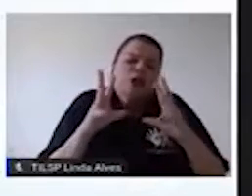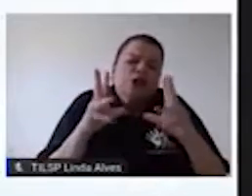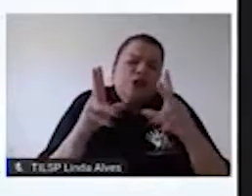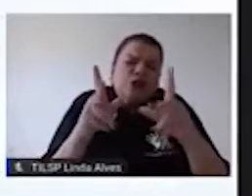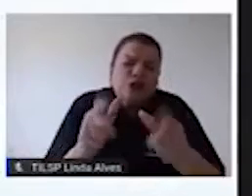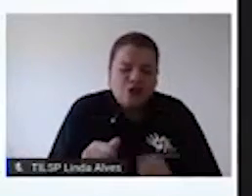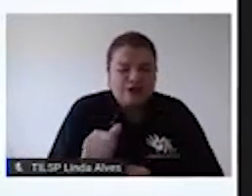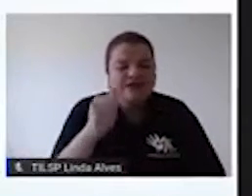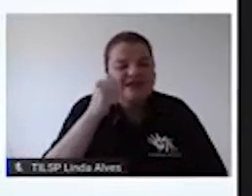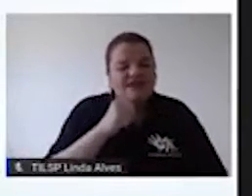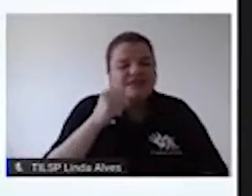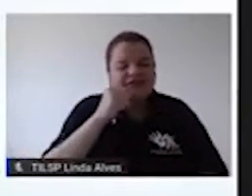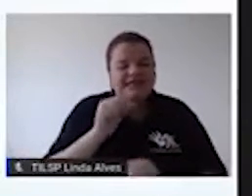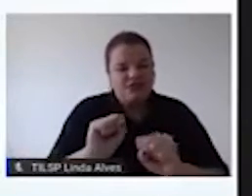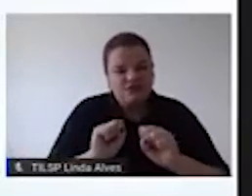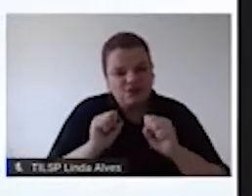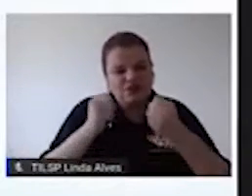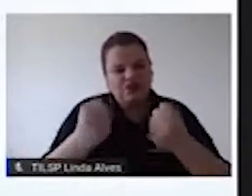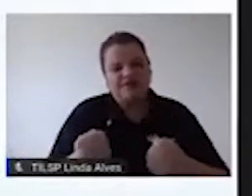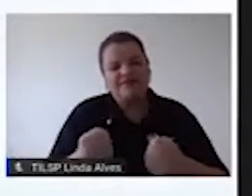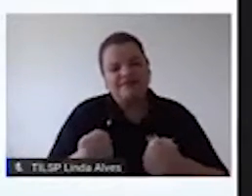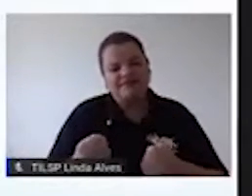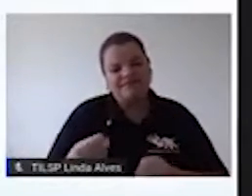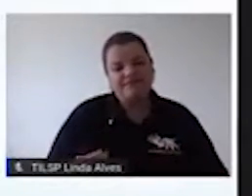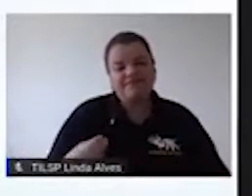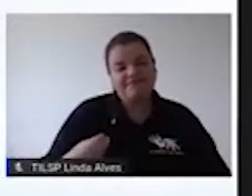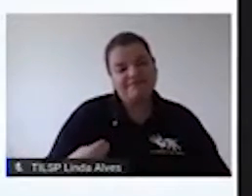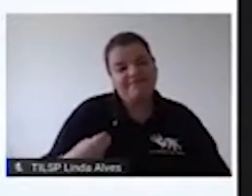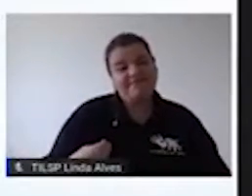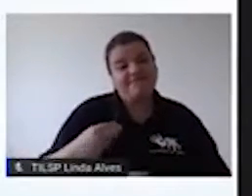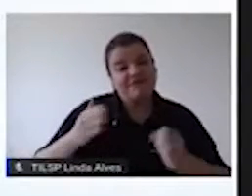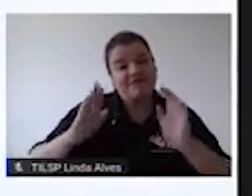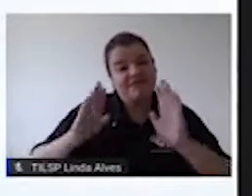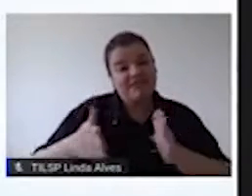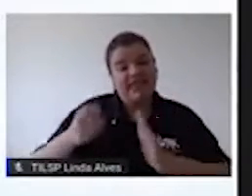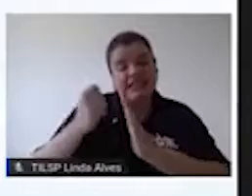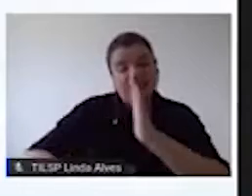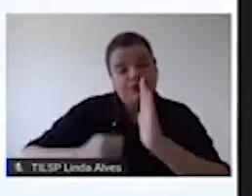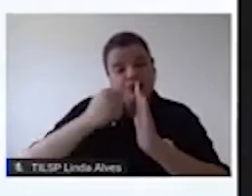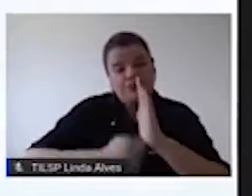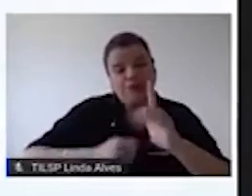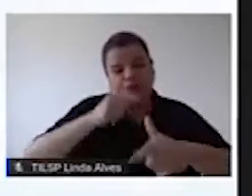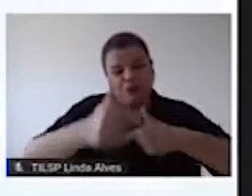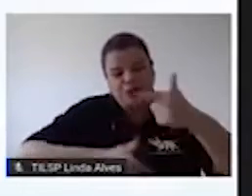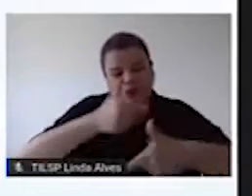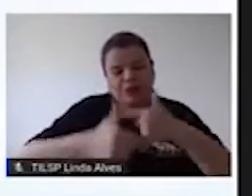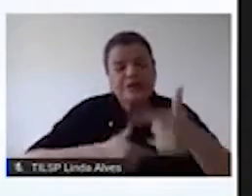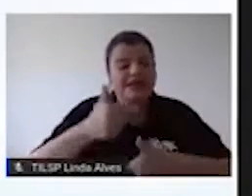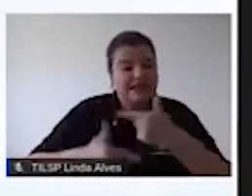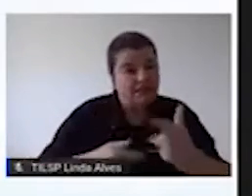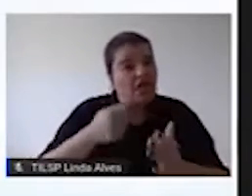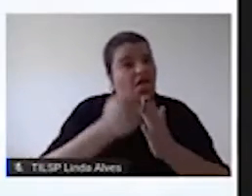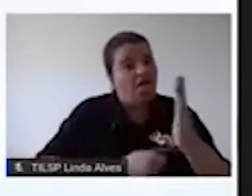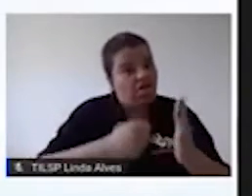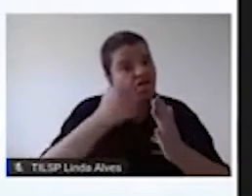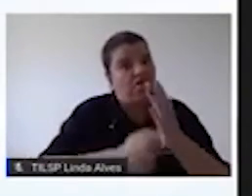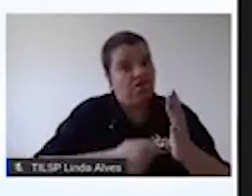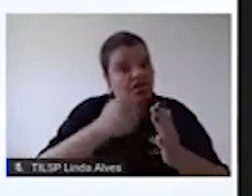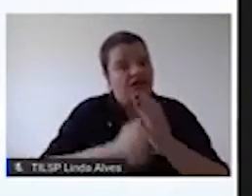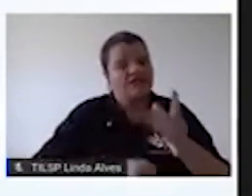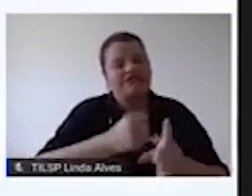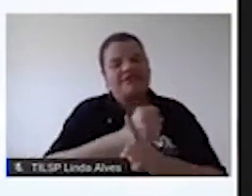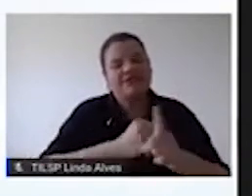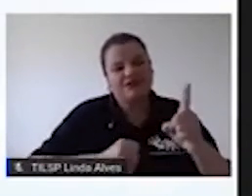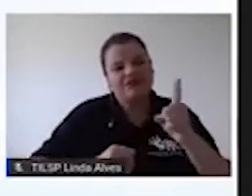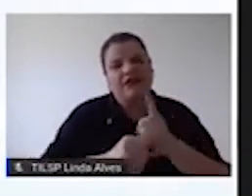aí estamos, né, já vivemos uma luta como sociedade muito grande, né? Mas como